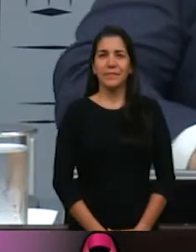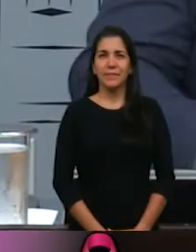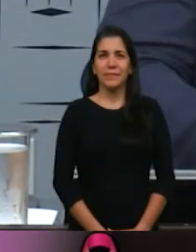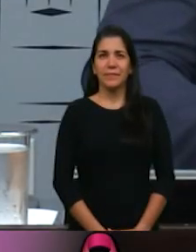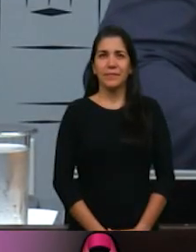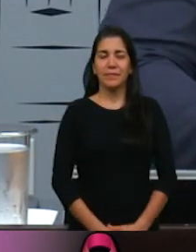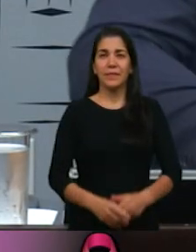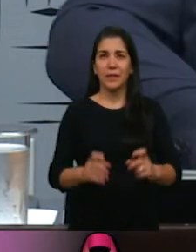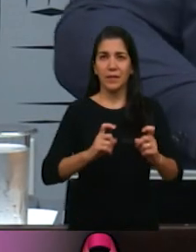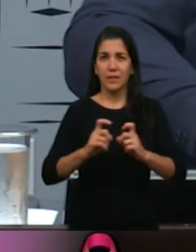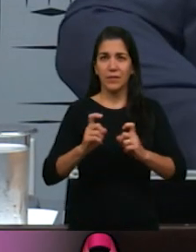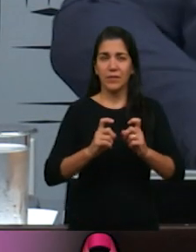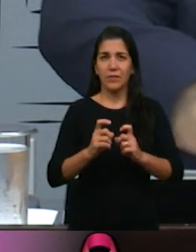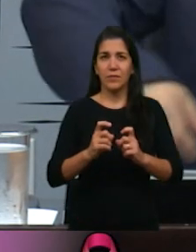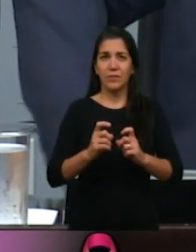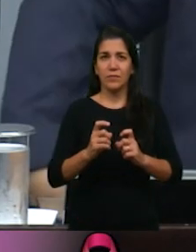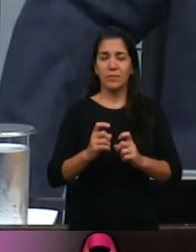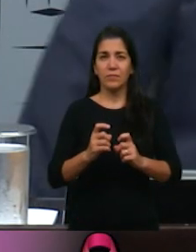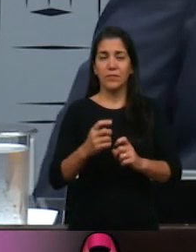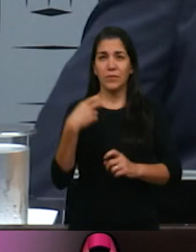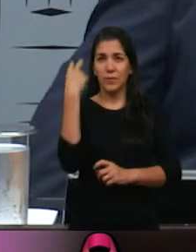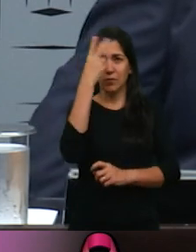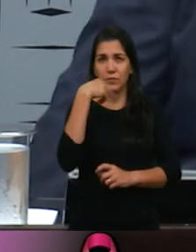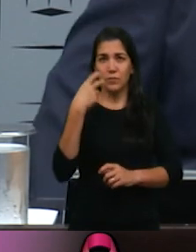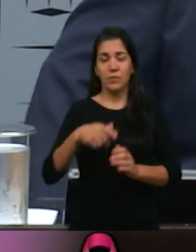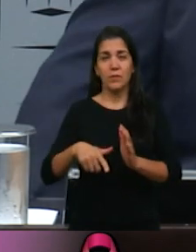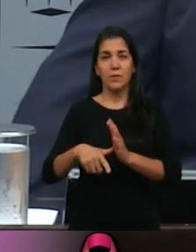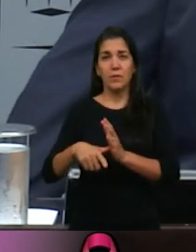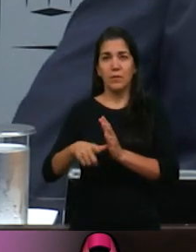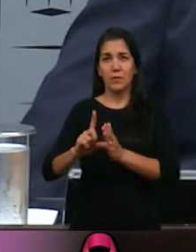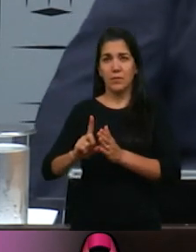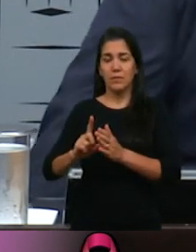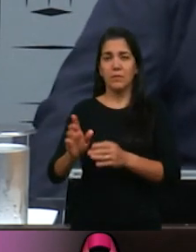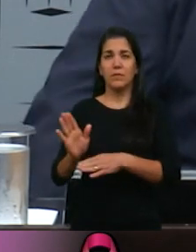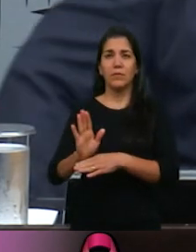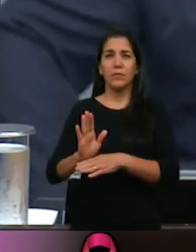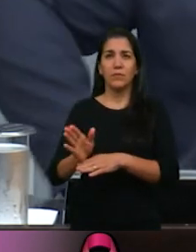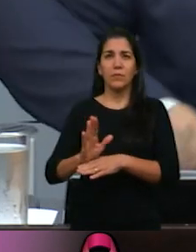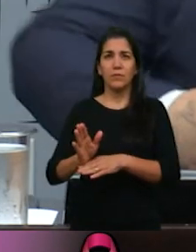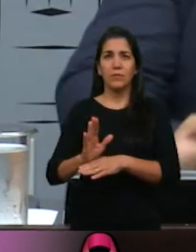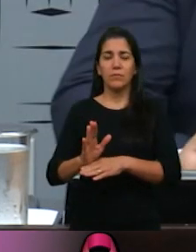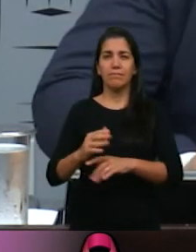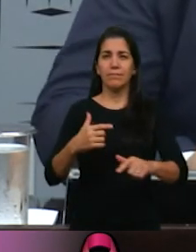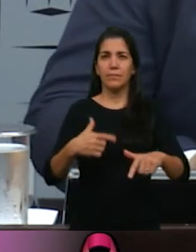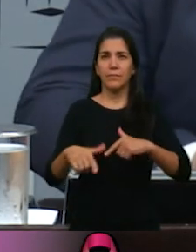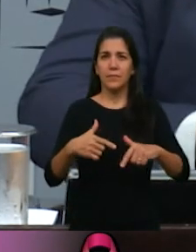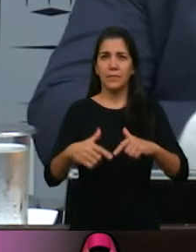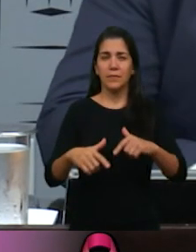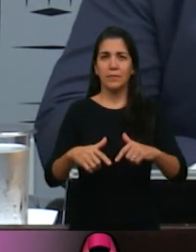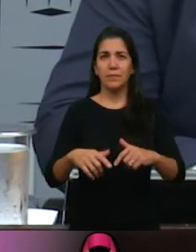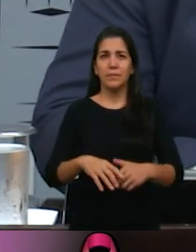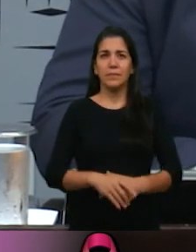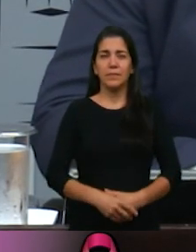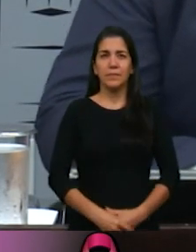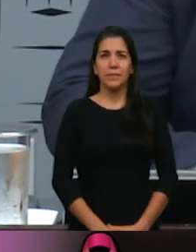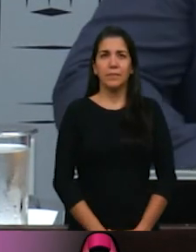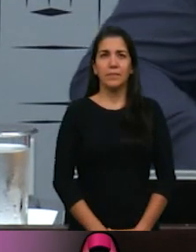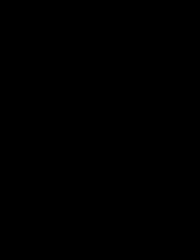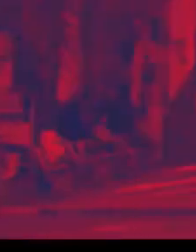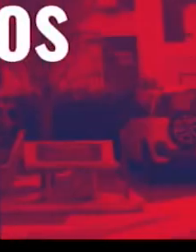Passamos ao grande expediente. Antes, porém, chamamos um vídeo institucional sobre prestação de serviços à